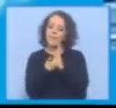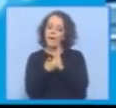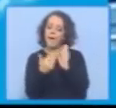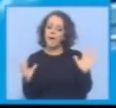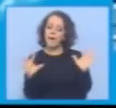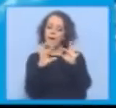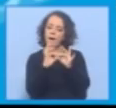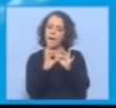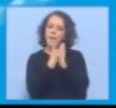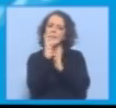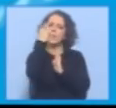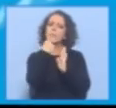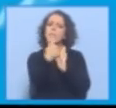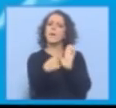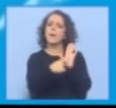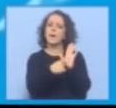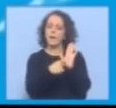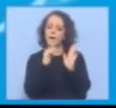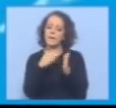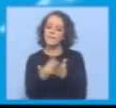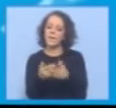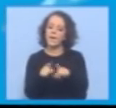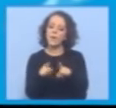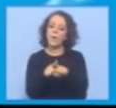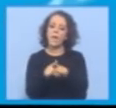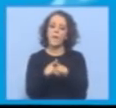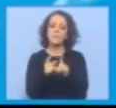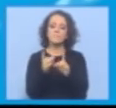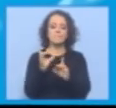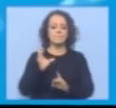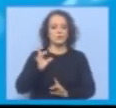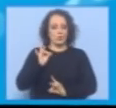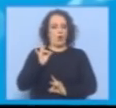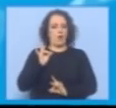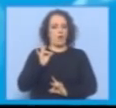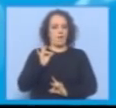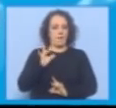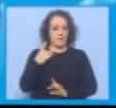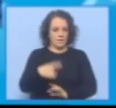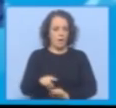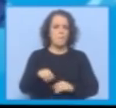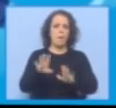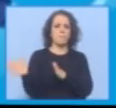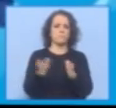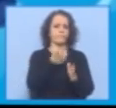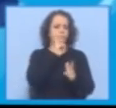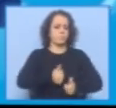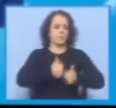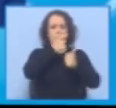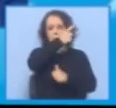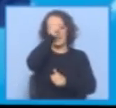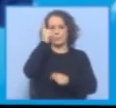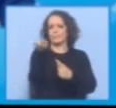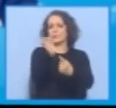Deus, que não deixa de tocar. Ao mesmo tempo, grandes capitales, Madrid, por exemplo, o ano